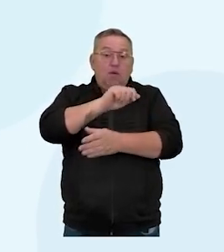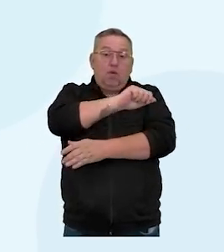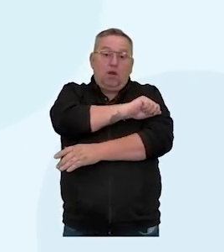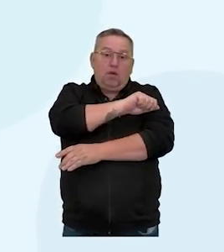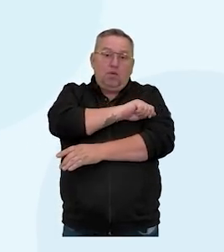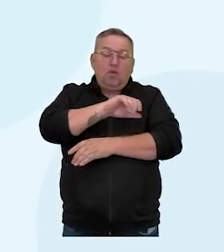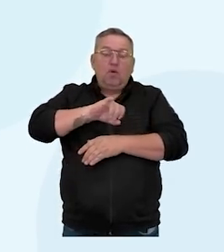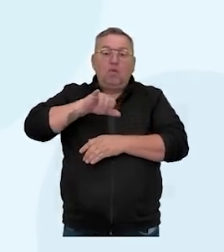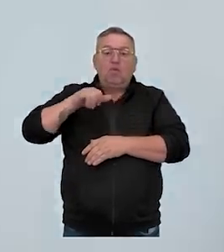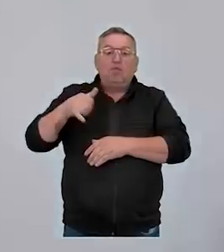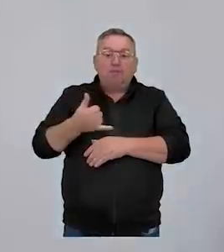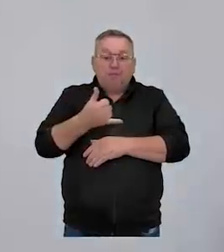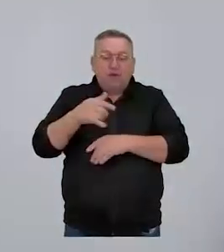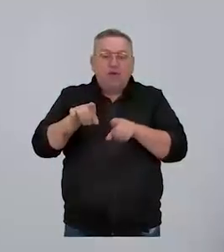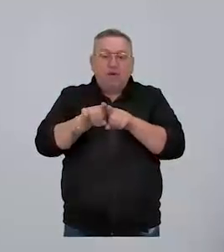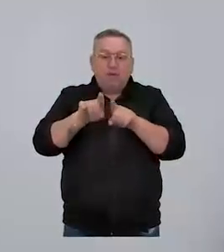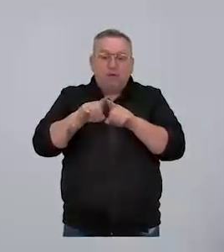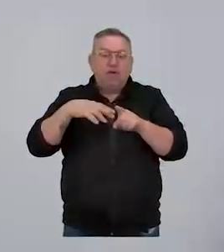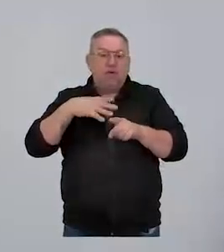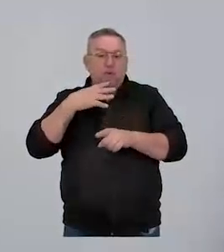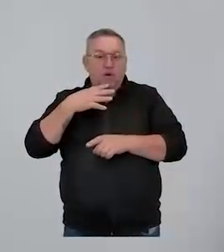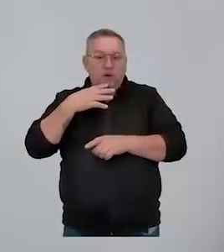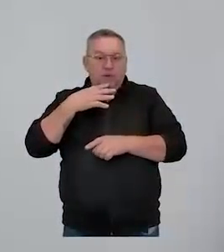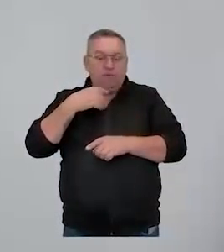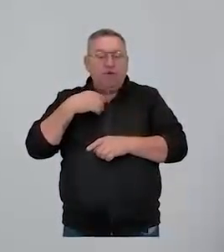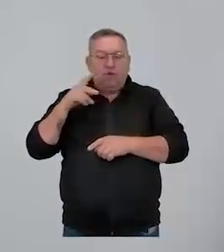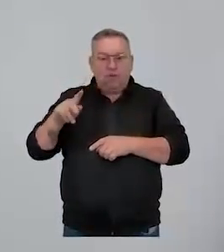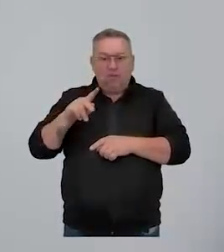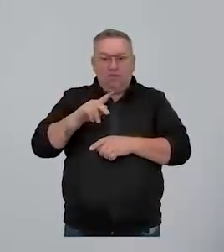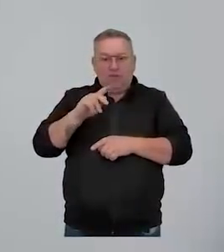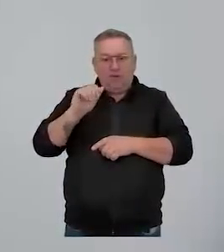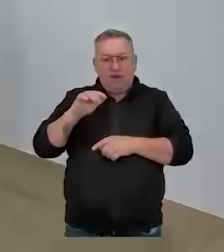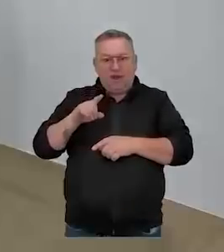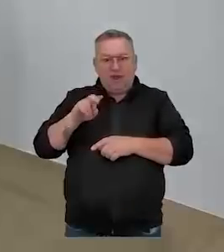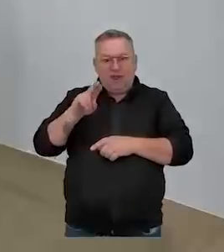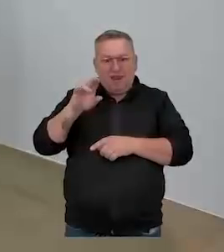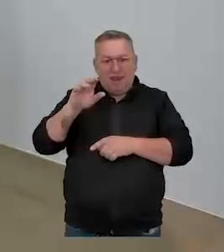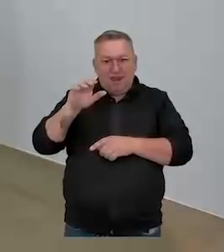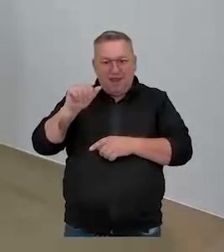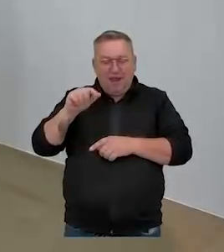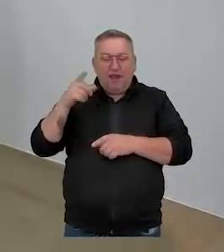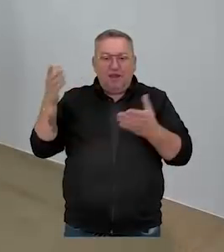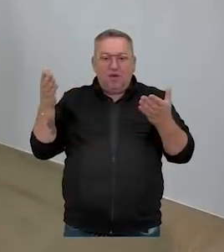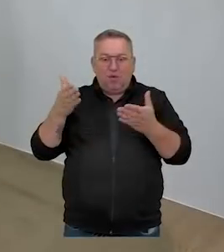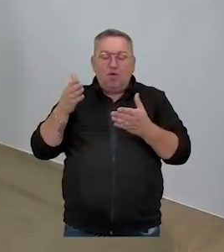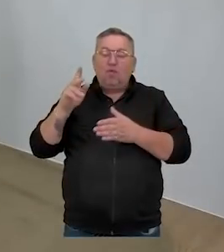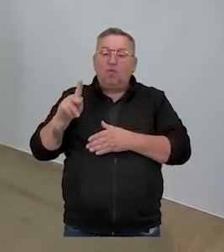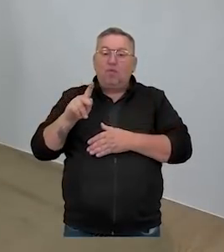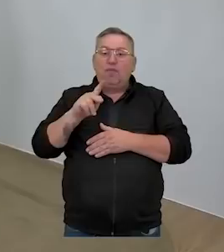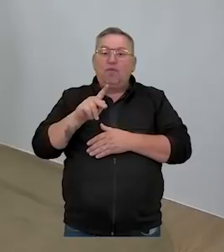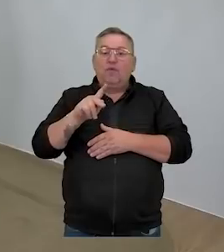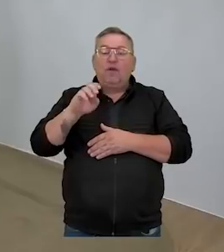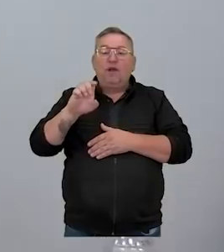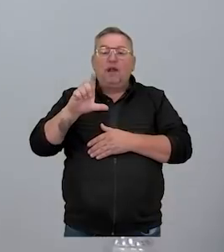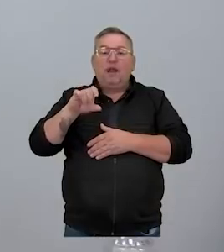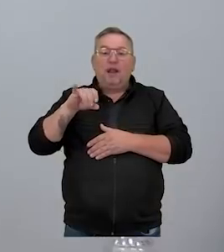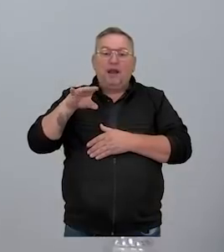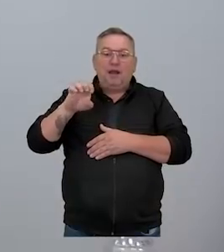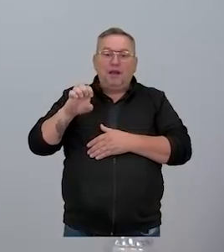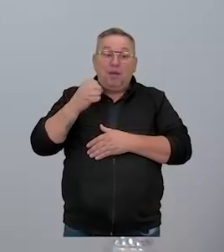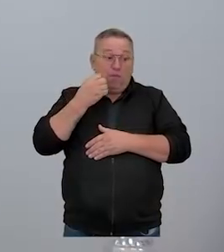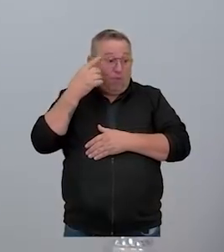textual argumentativo. Eu sou a professora Andréia e vou moderar a aula da Proelaine. Bom dia, Elaine. Bom dia, Andréia. Bom